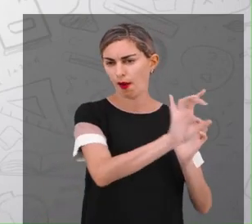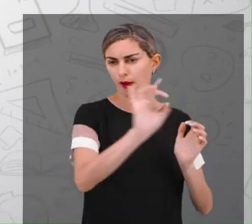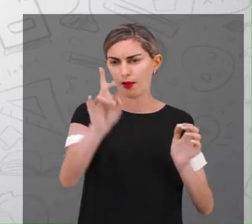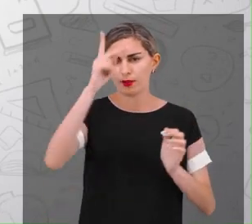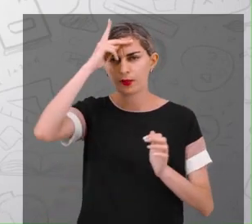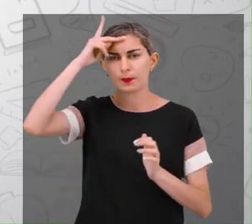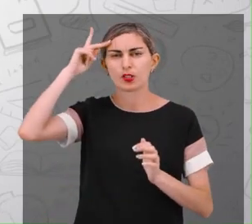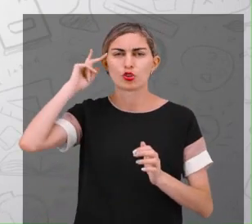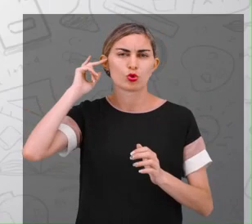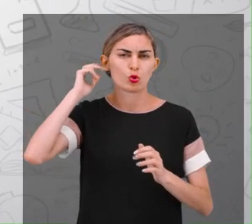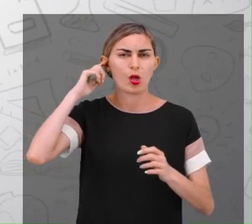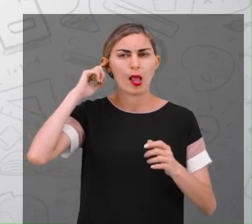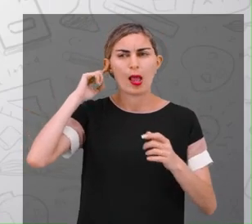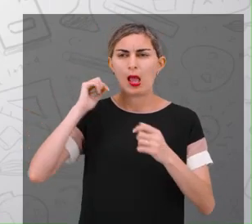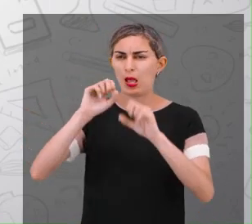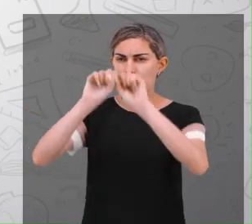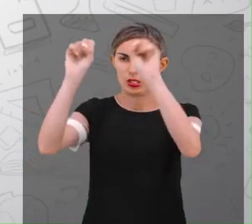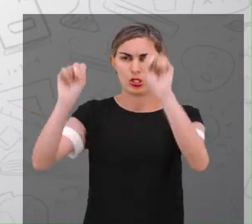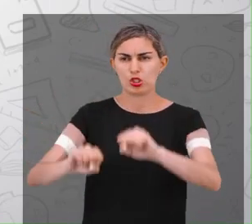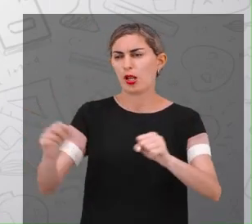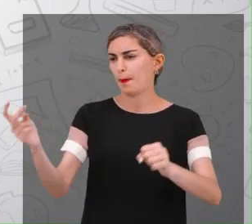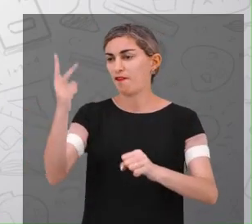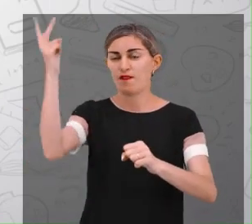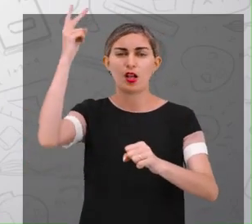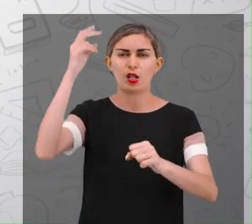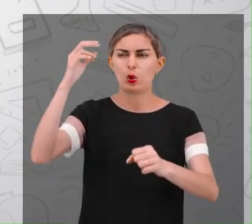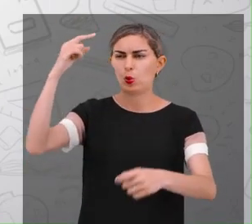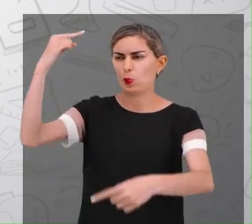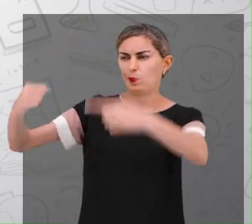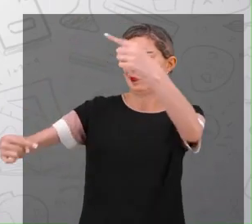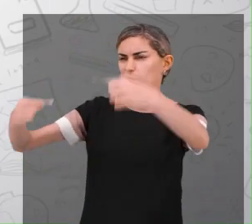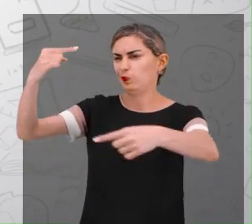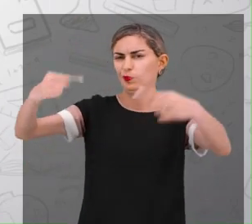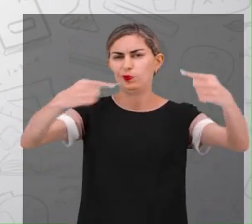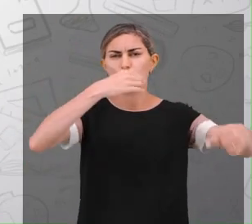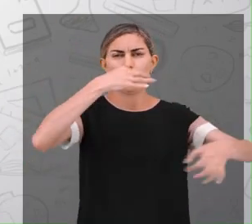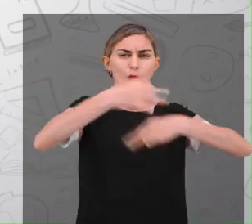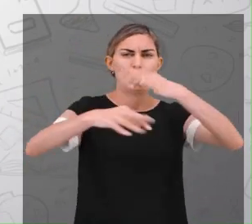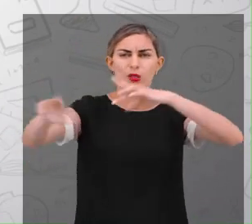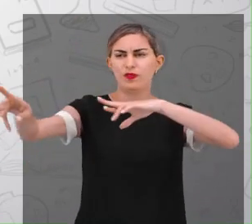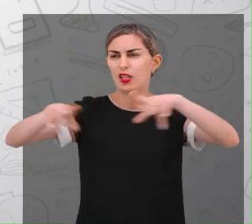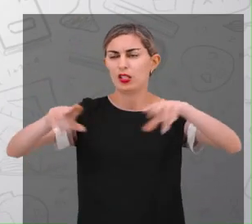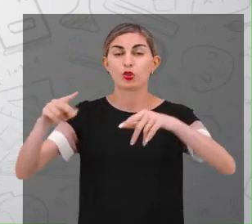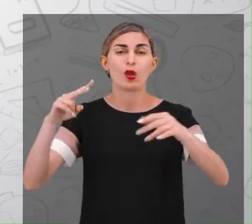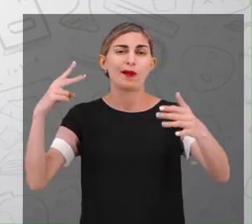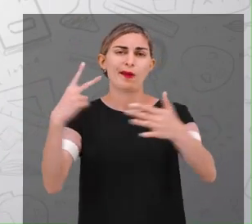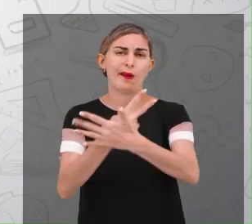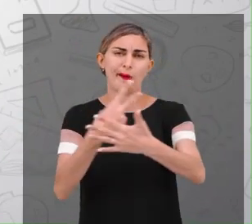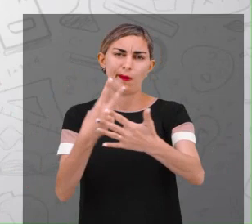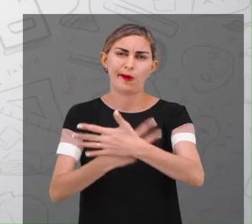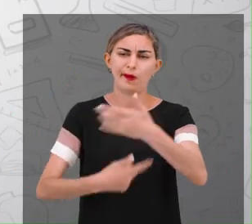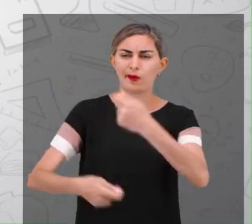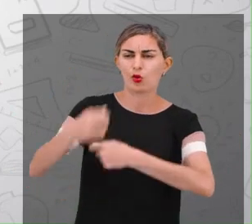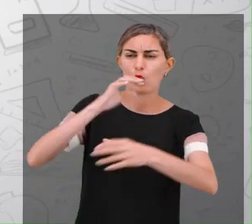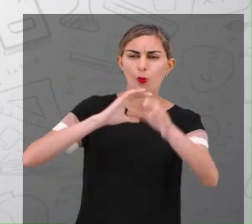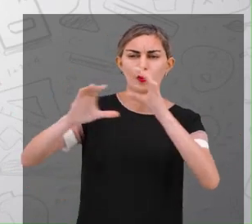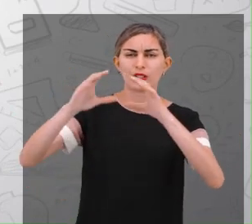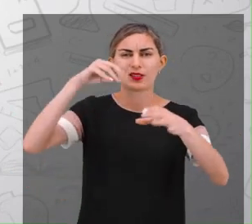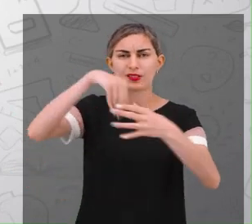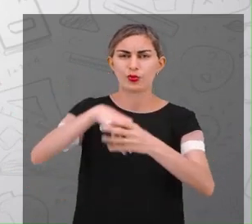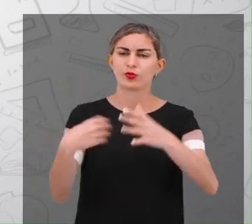não aplique o seu próprio sistema de valores e com isso possam ocorrer conflitos e até mesmo erros nas transações e